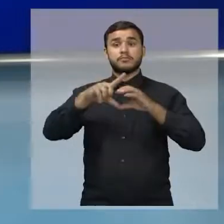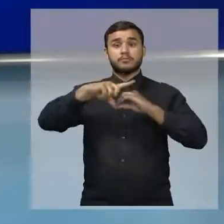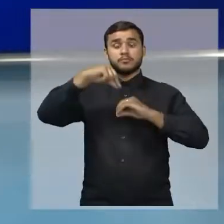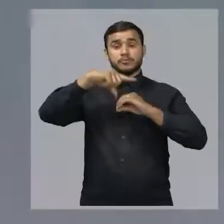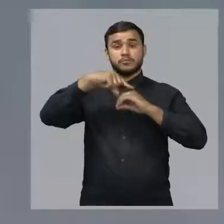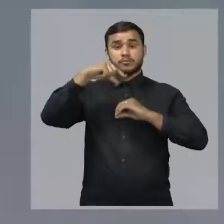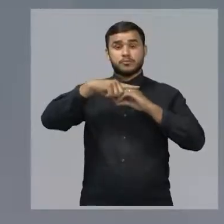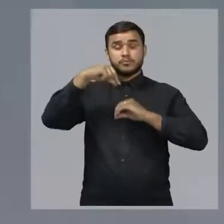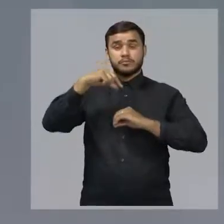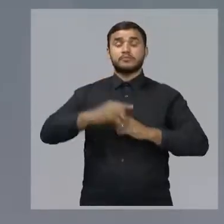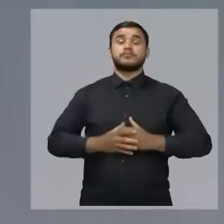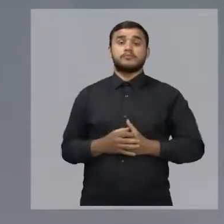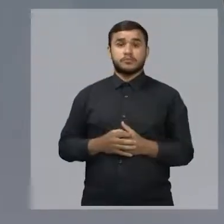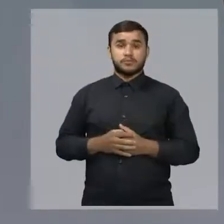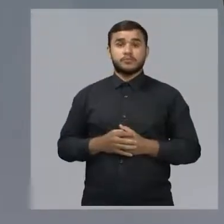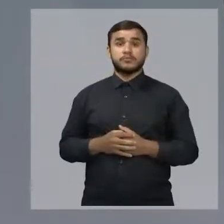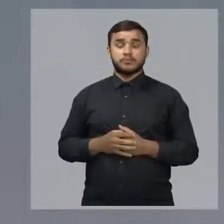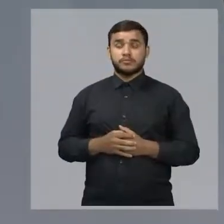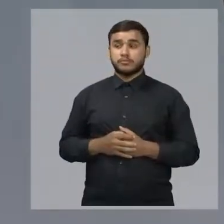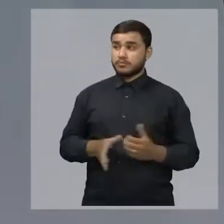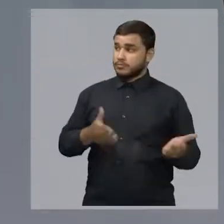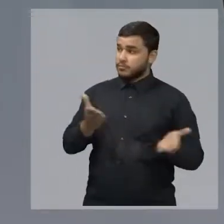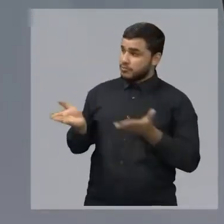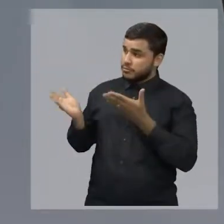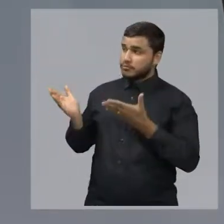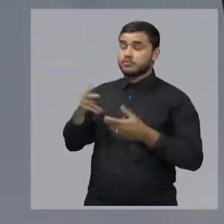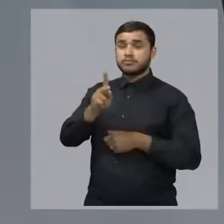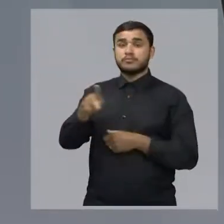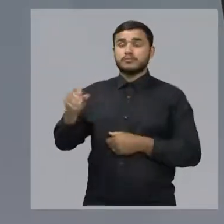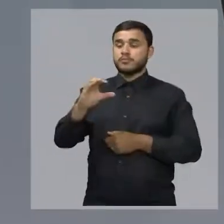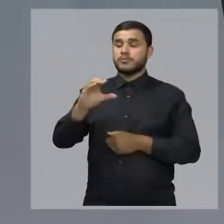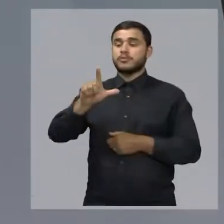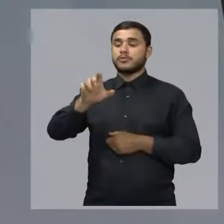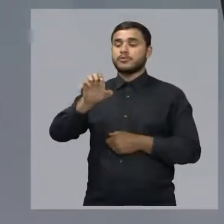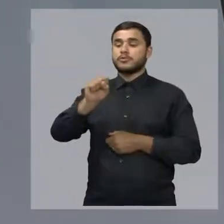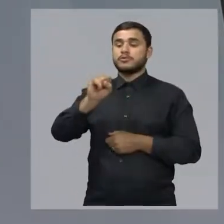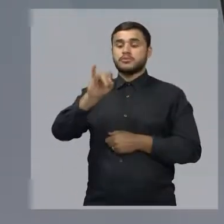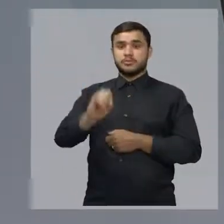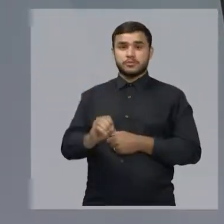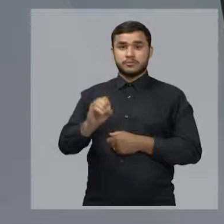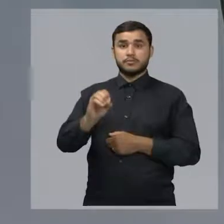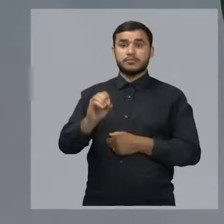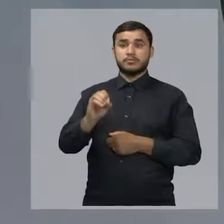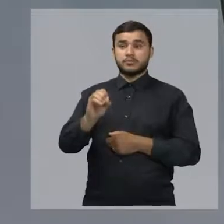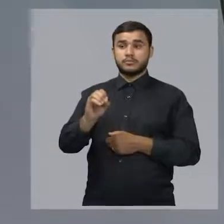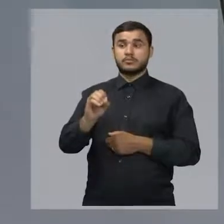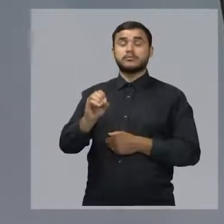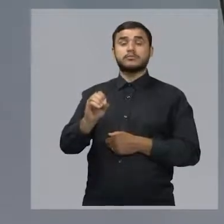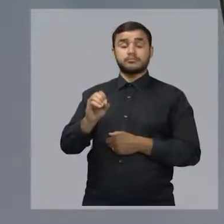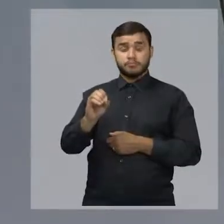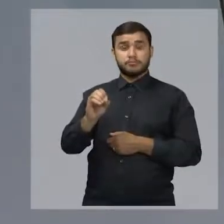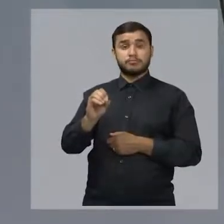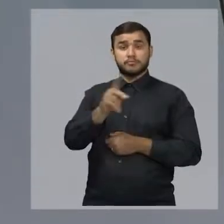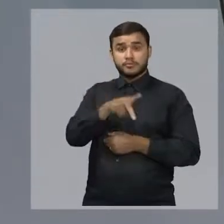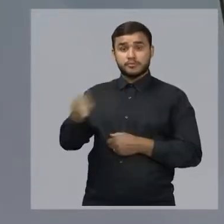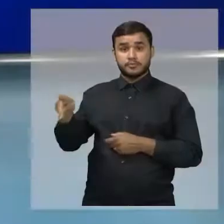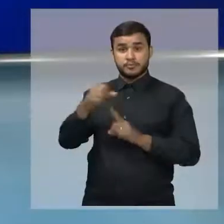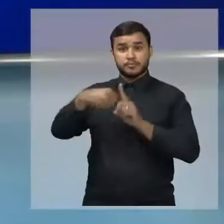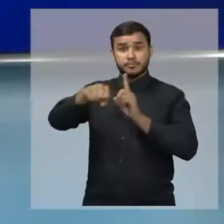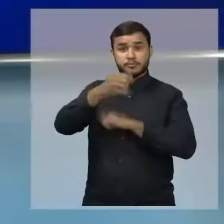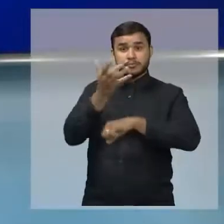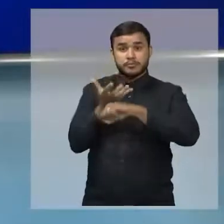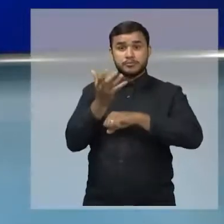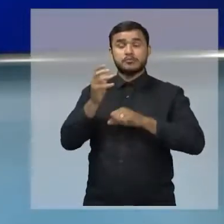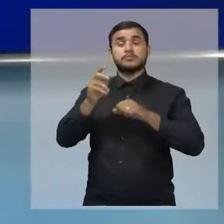Ceará, da Unifod, na Universidade de Fortaleza, e o professor Clésio Arruda, também doutor em Sociologia e